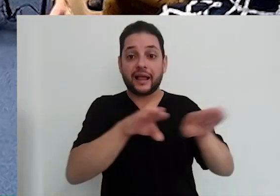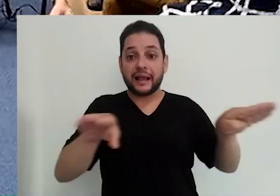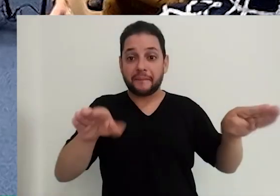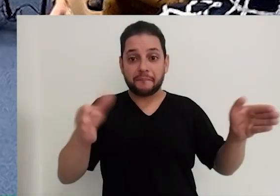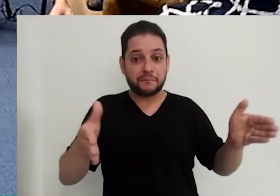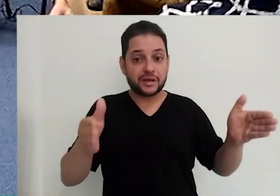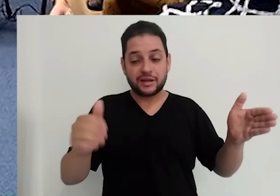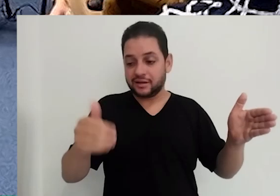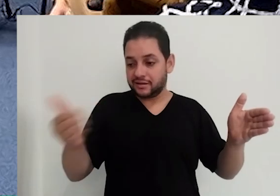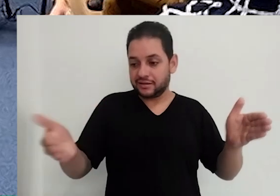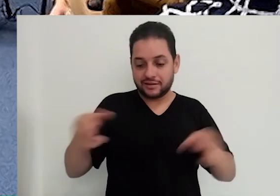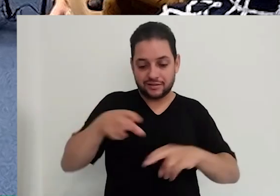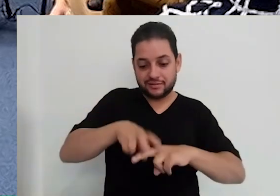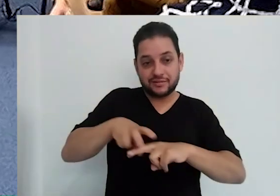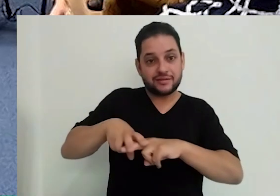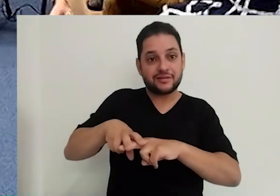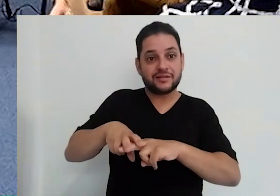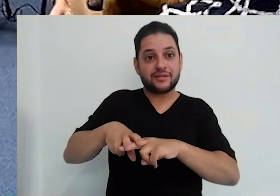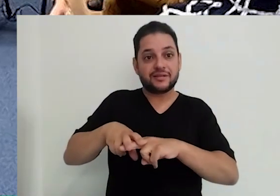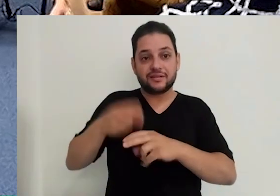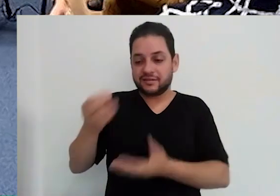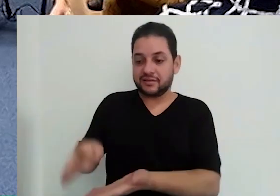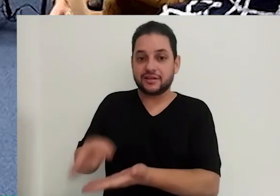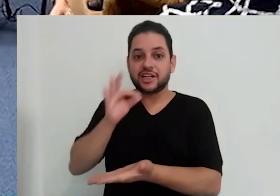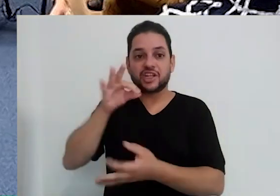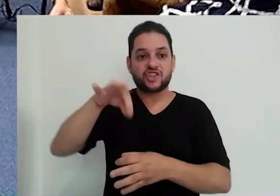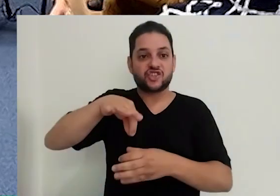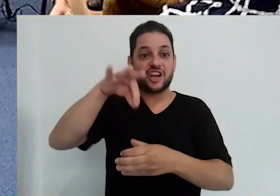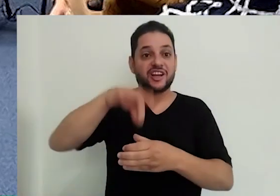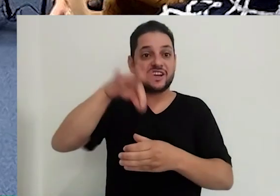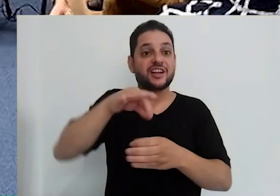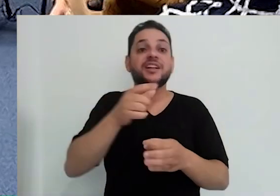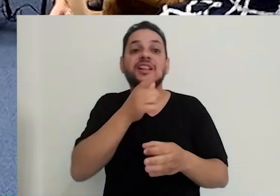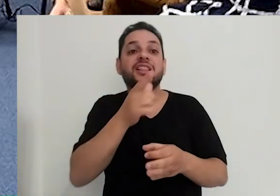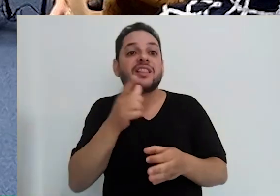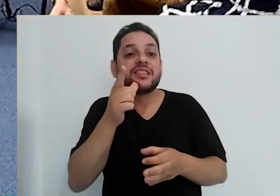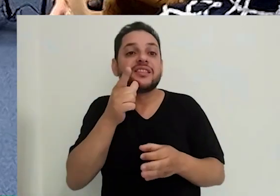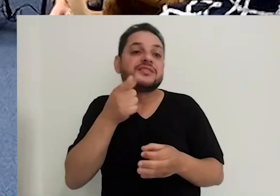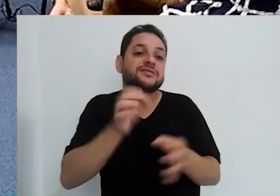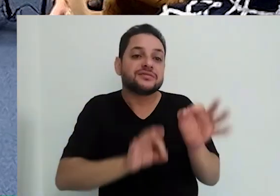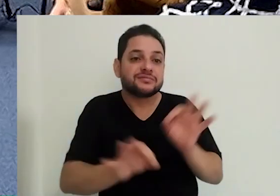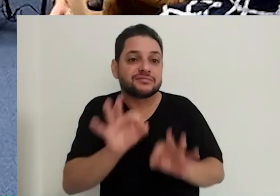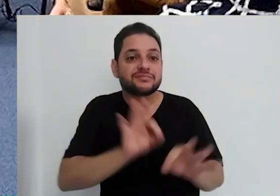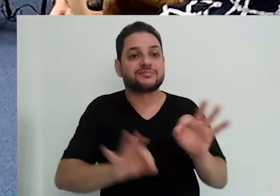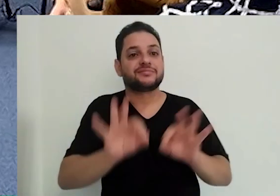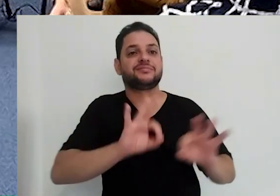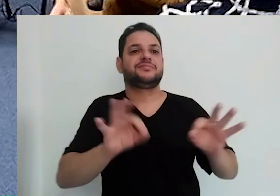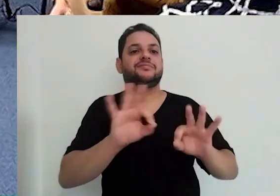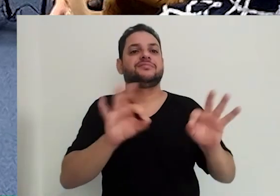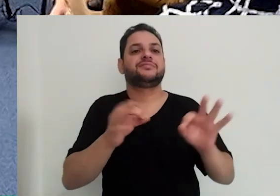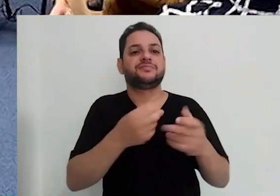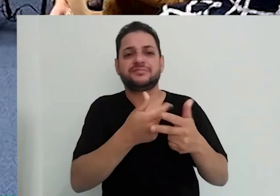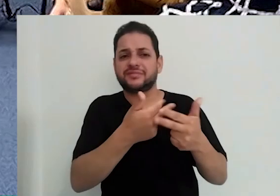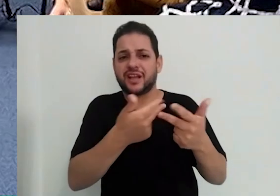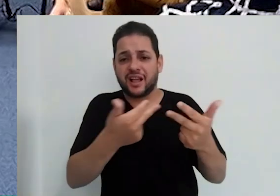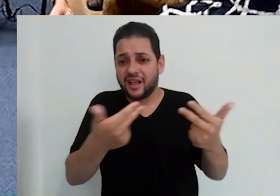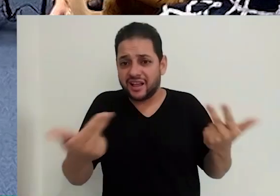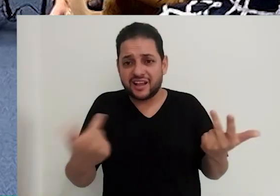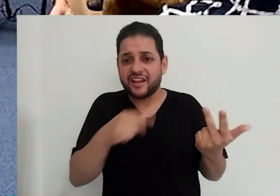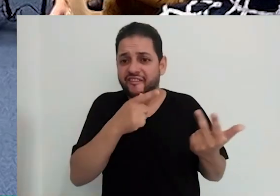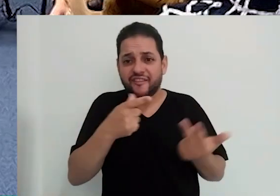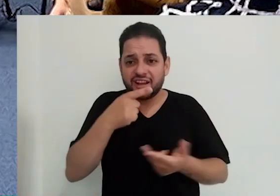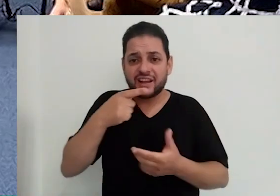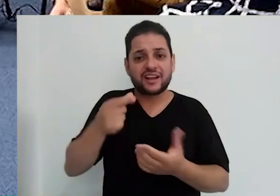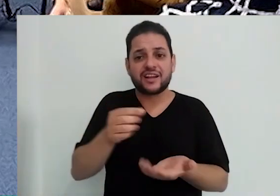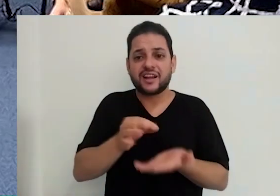do sofá Onde eu tava botando o meu chá porque Ele preparou um lanche pra gente assim super fofo tinha bem casado sabe tinha chá tinha café tinha tudo tinha até